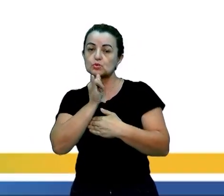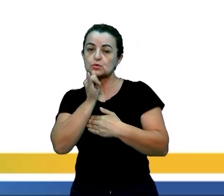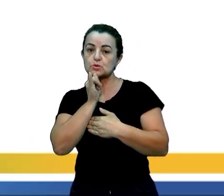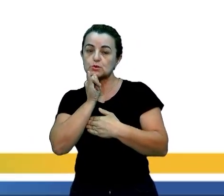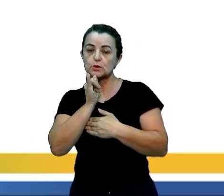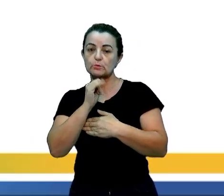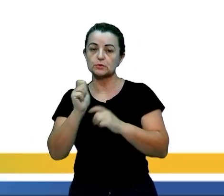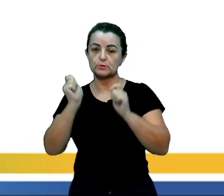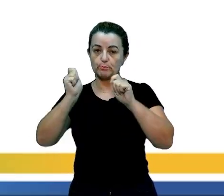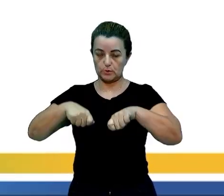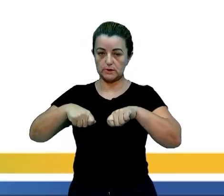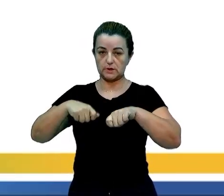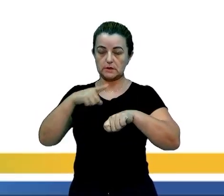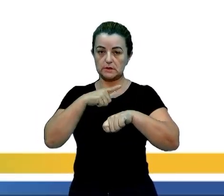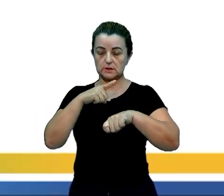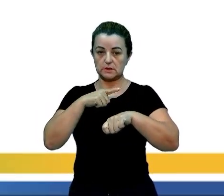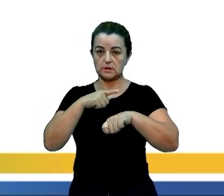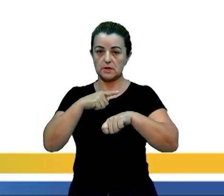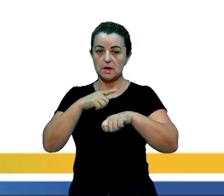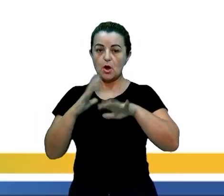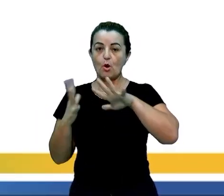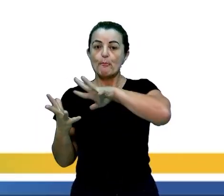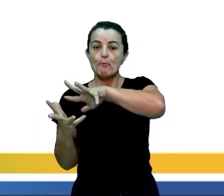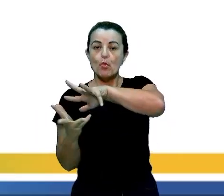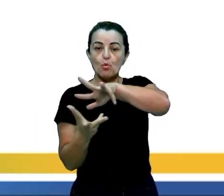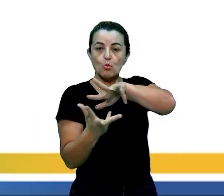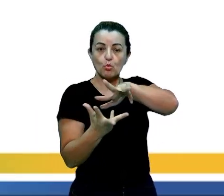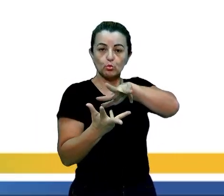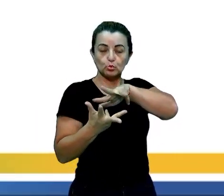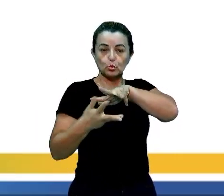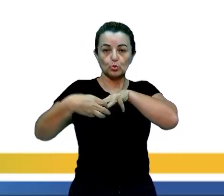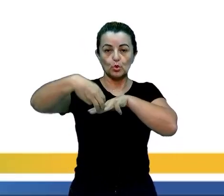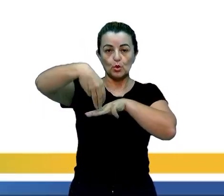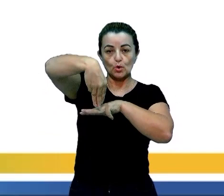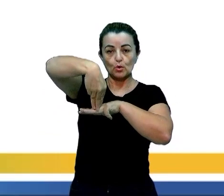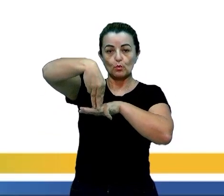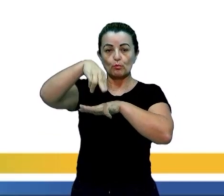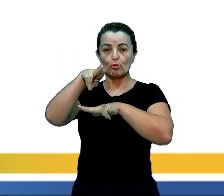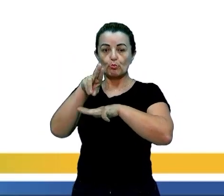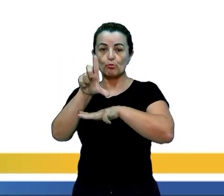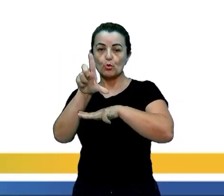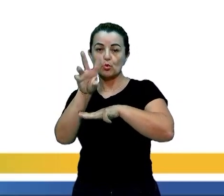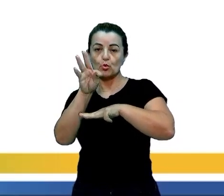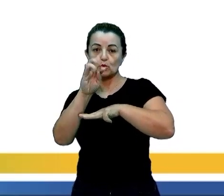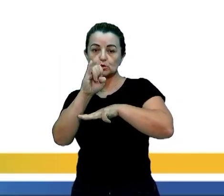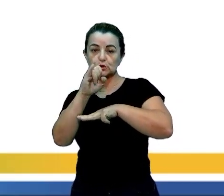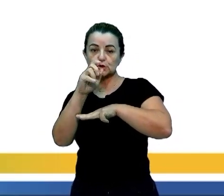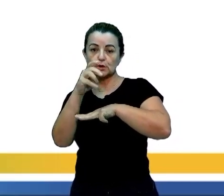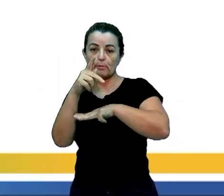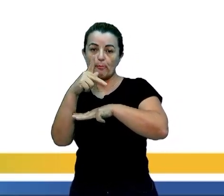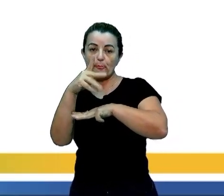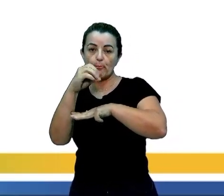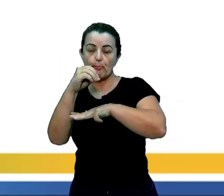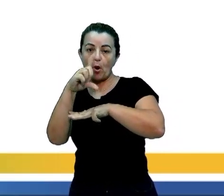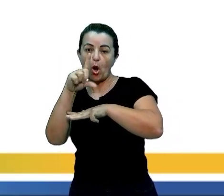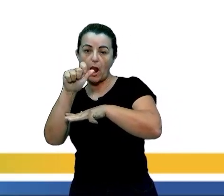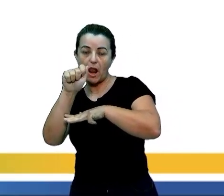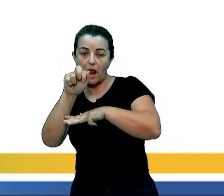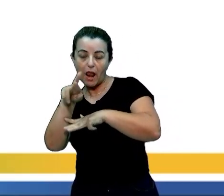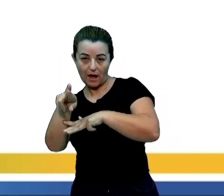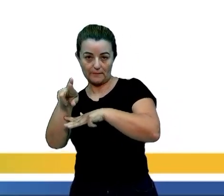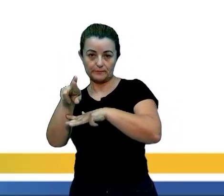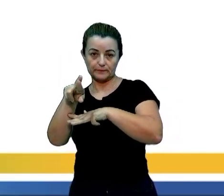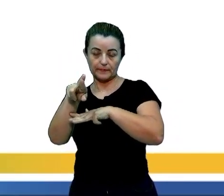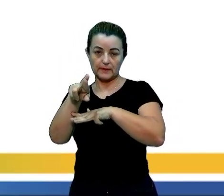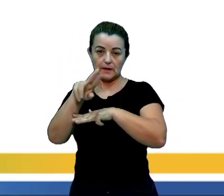configuração de poder chamado de mundo multipolar, como nós temos aí no na nossa tabela na tela, né? No pós-91, fim